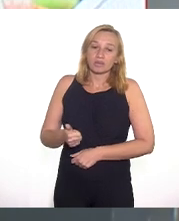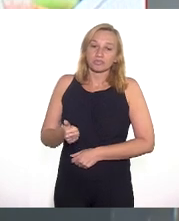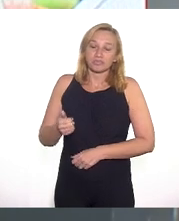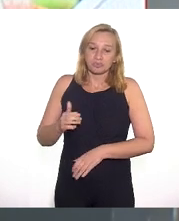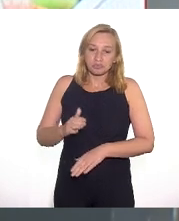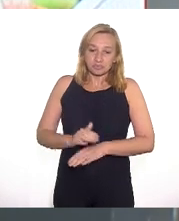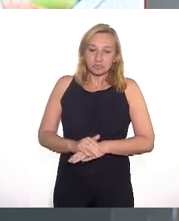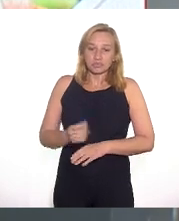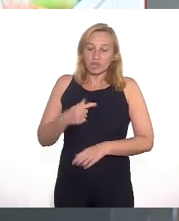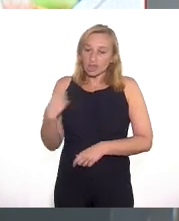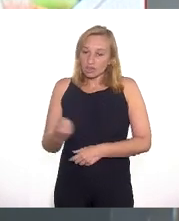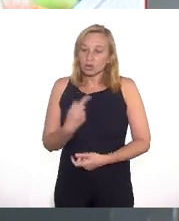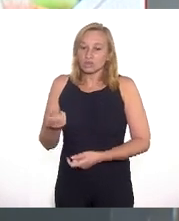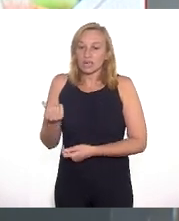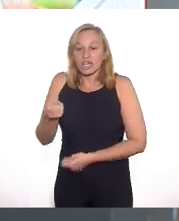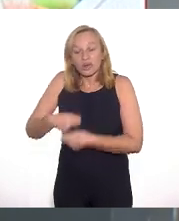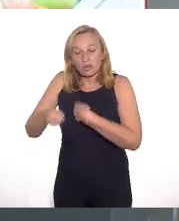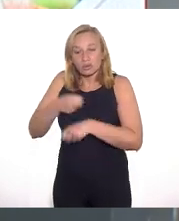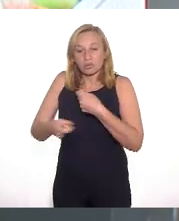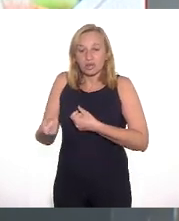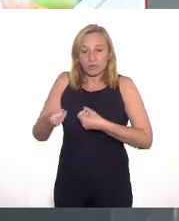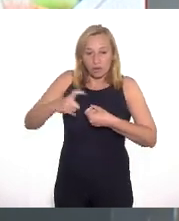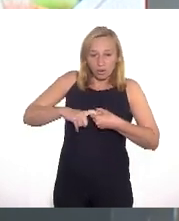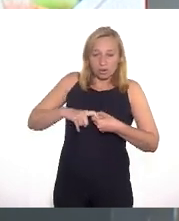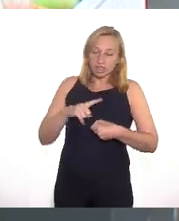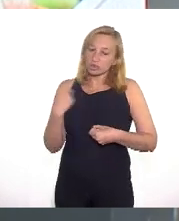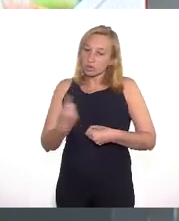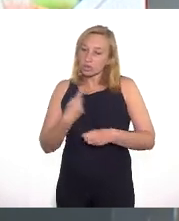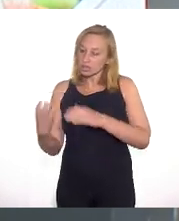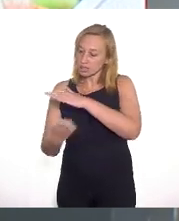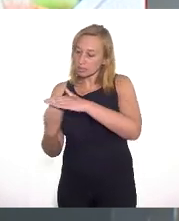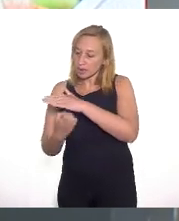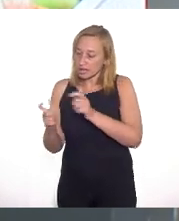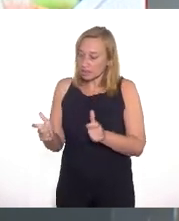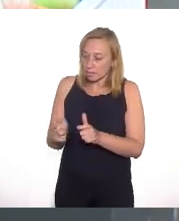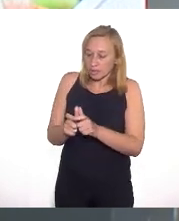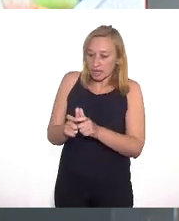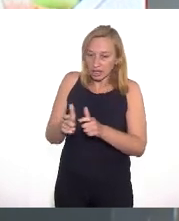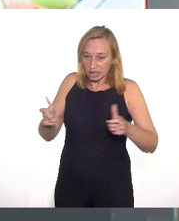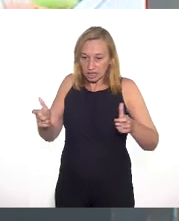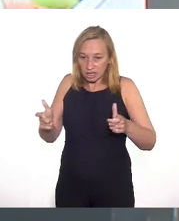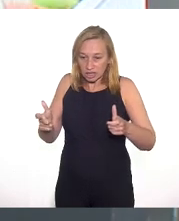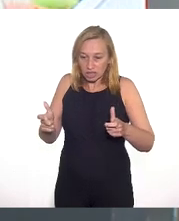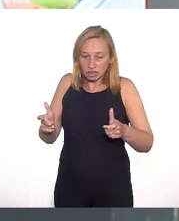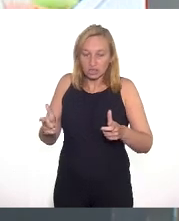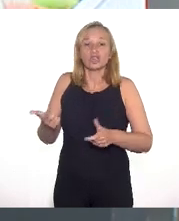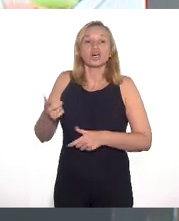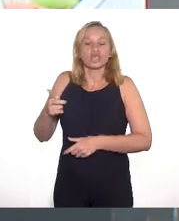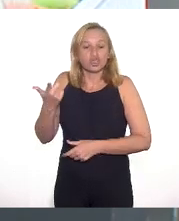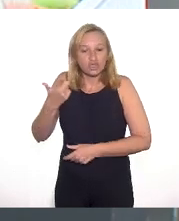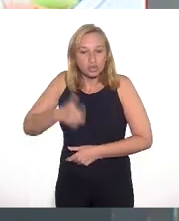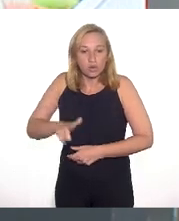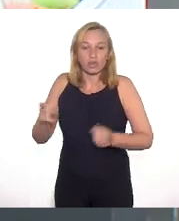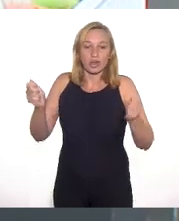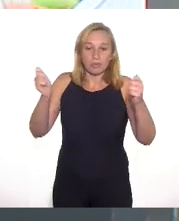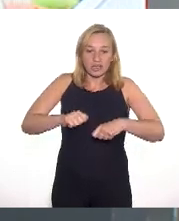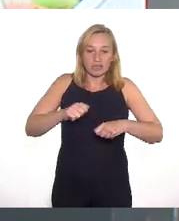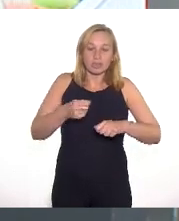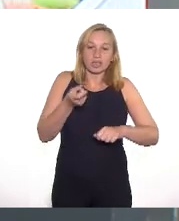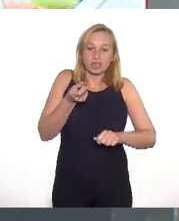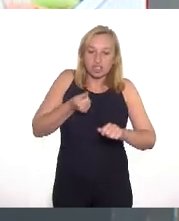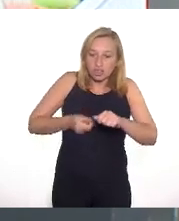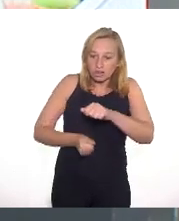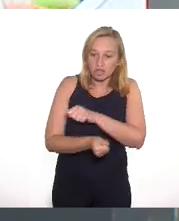nossa economia volte e que as nossas empresas, micro, pequenas, médias, grandes, tenham novamente a capacidade de